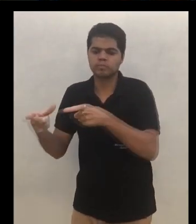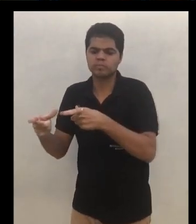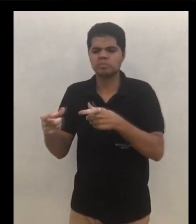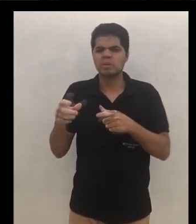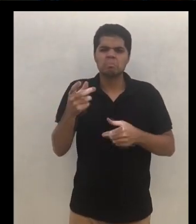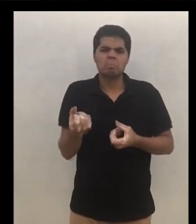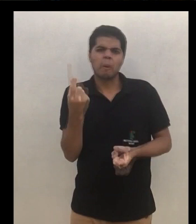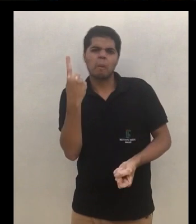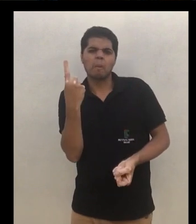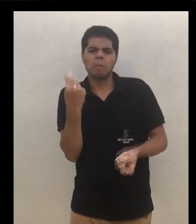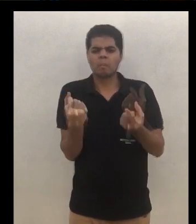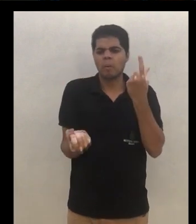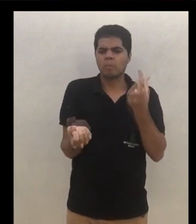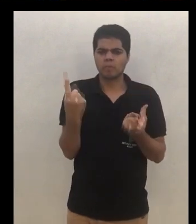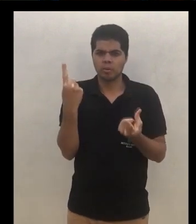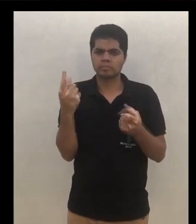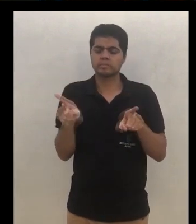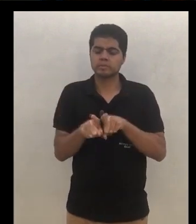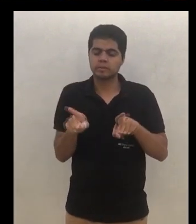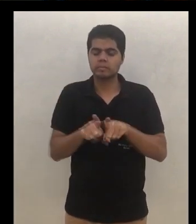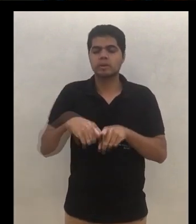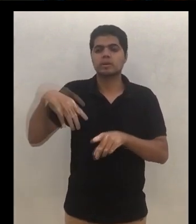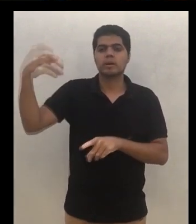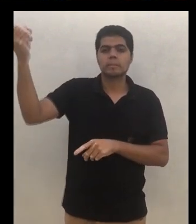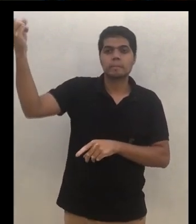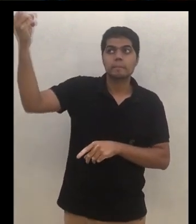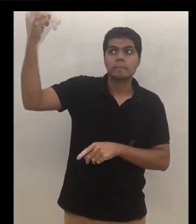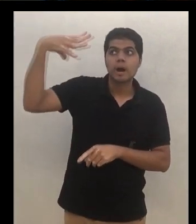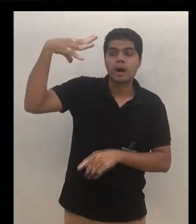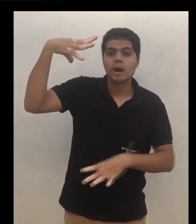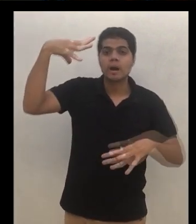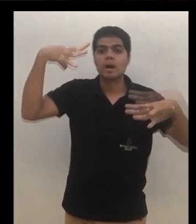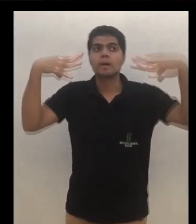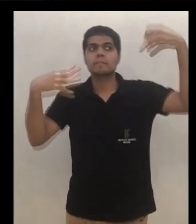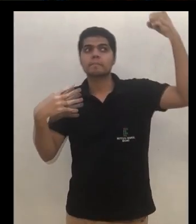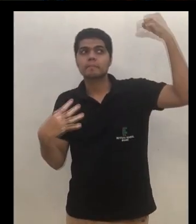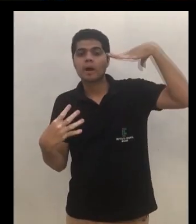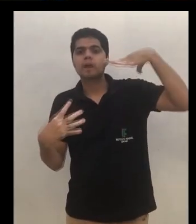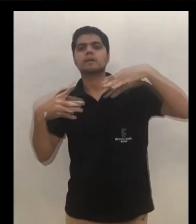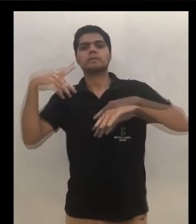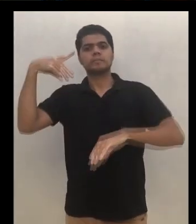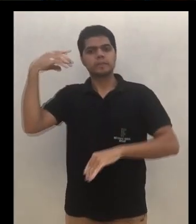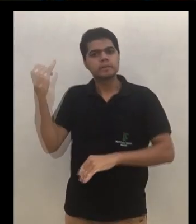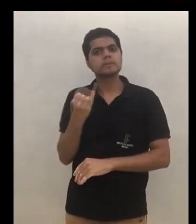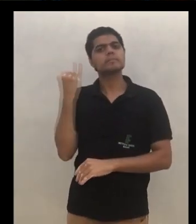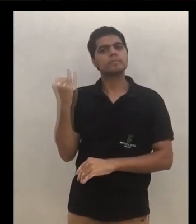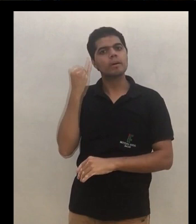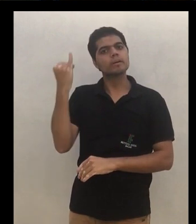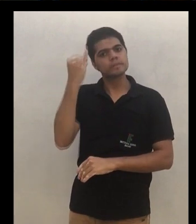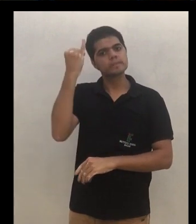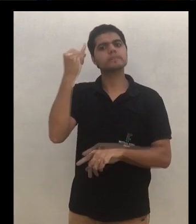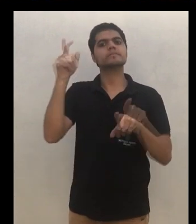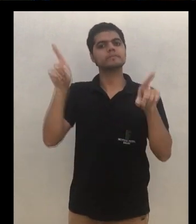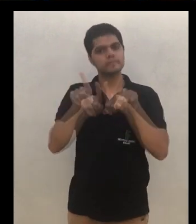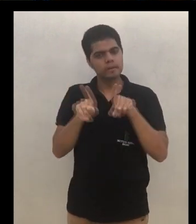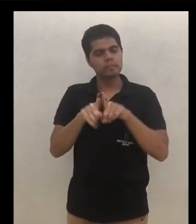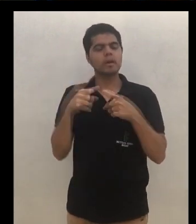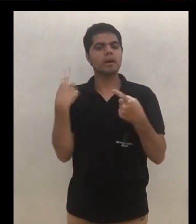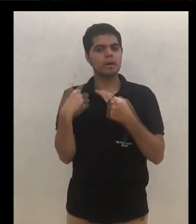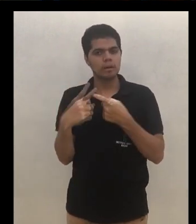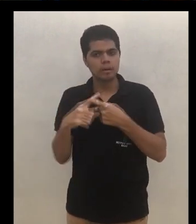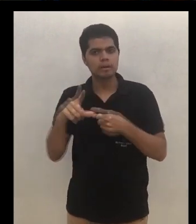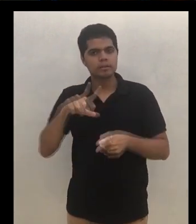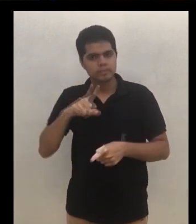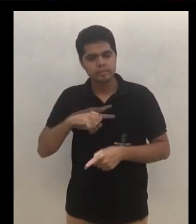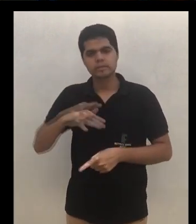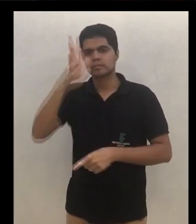forçada. A iluminação é um ponto importantíssimo que a instrução normativa permite, que a gente faça um programa de luz